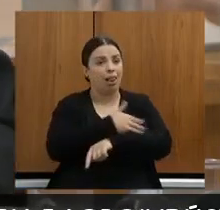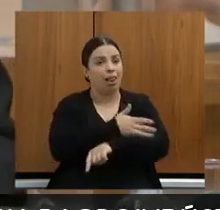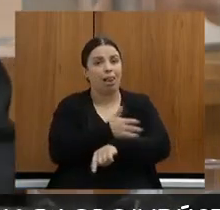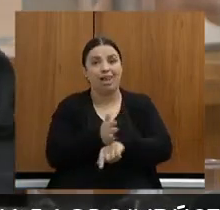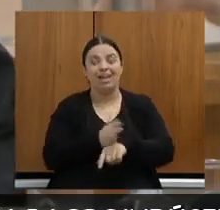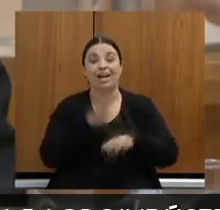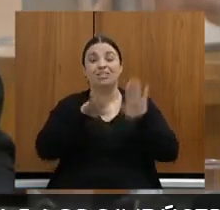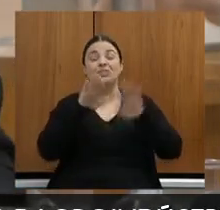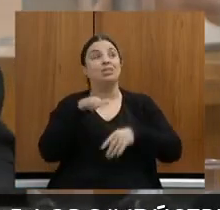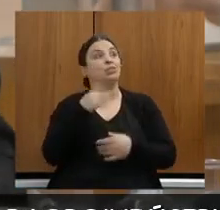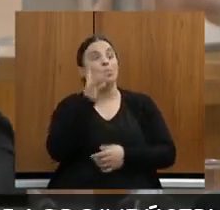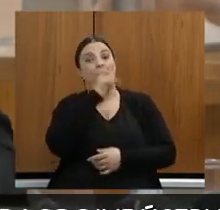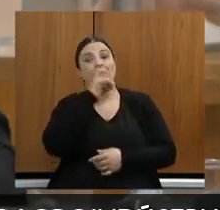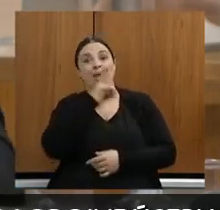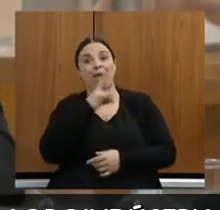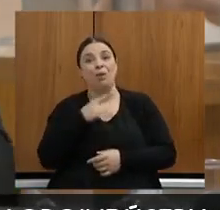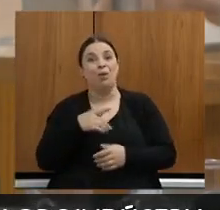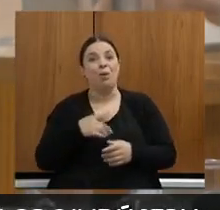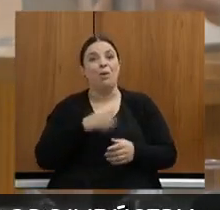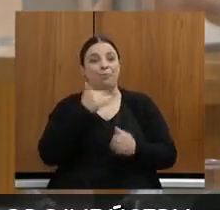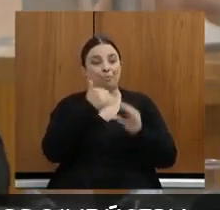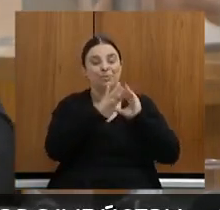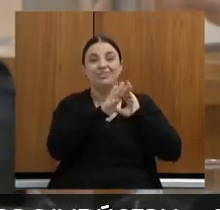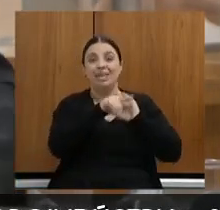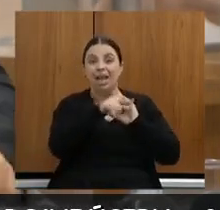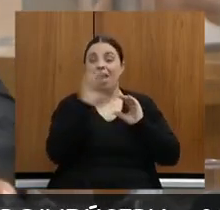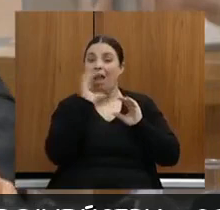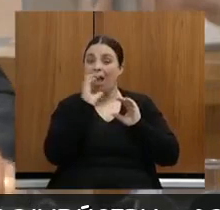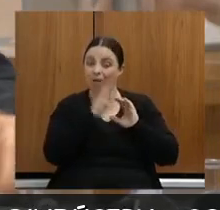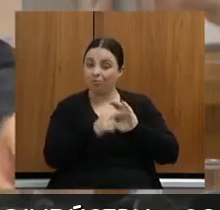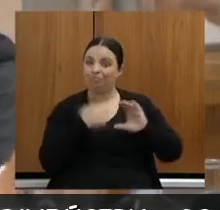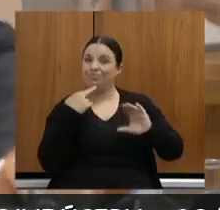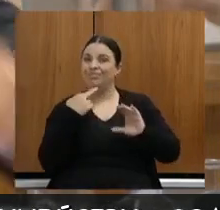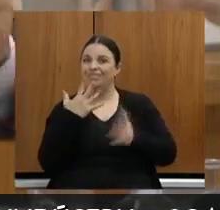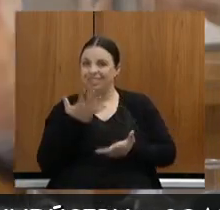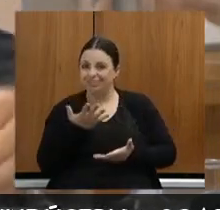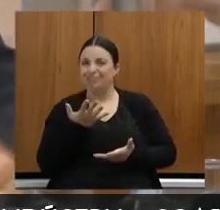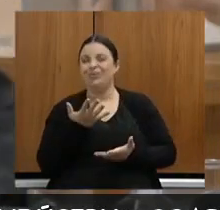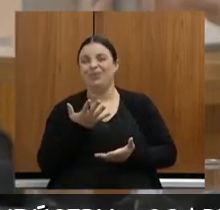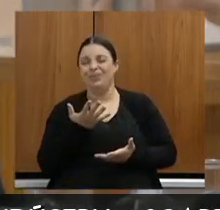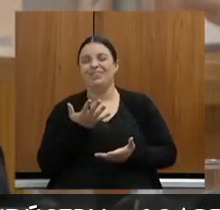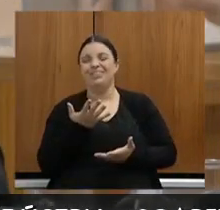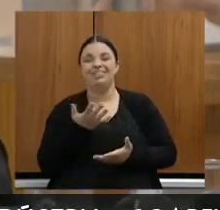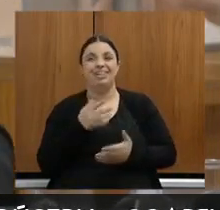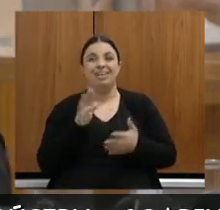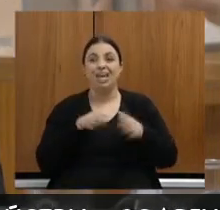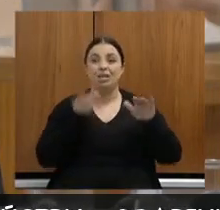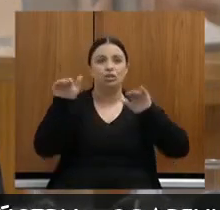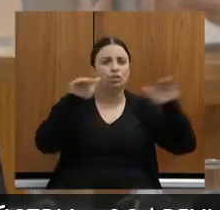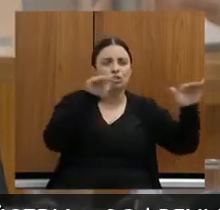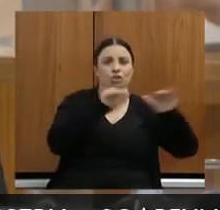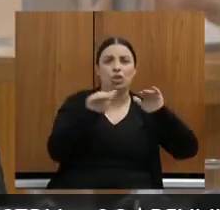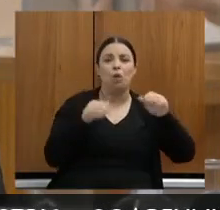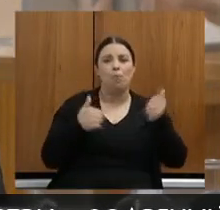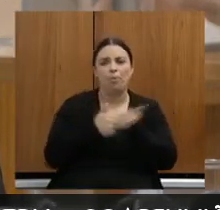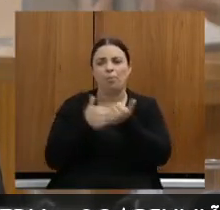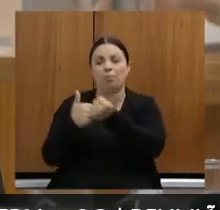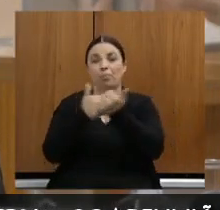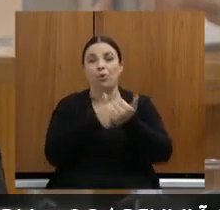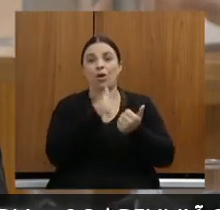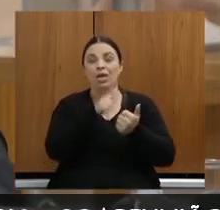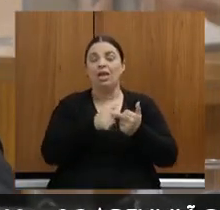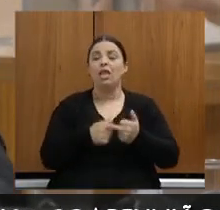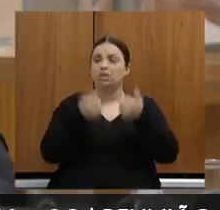mensagem para domingo né Daqui a pouco a resposta chega e o outro e a coisa vai acontecendo dar uma satisfação à sociedade